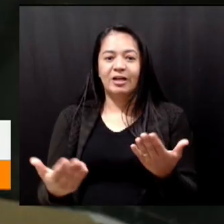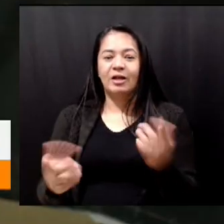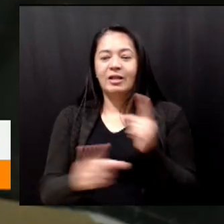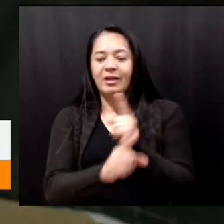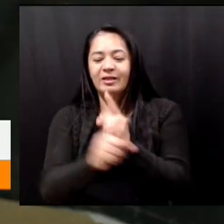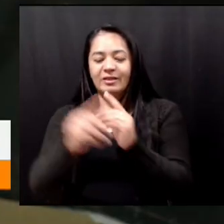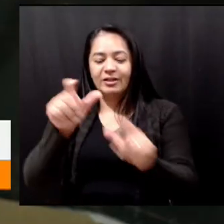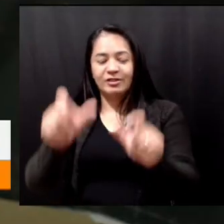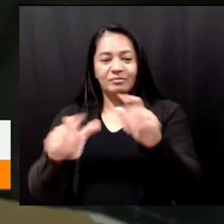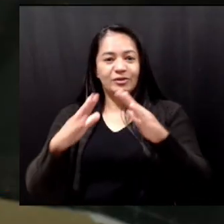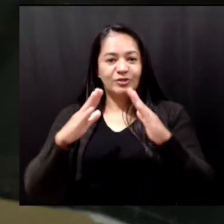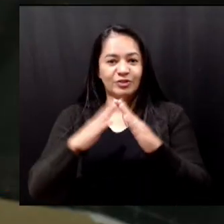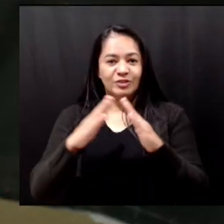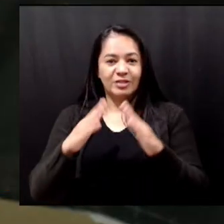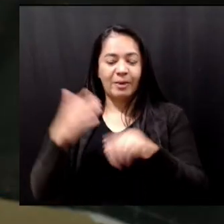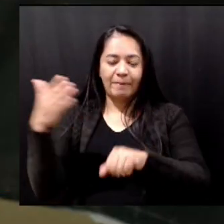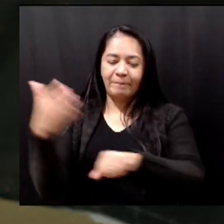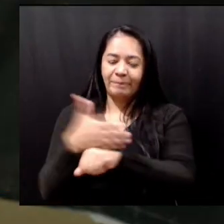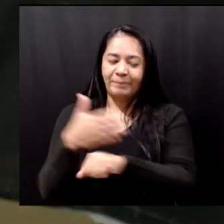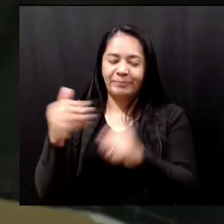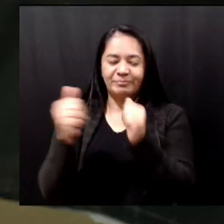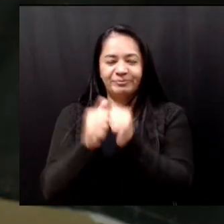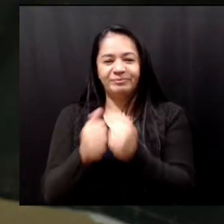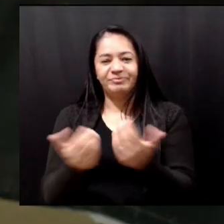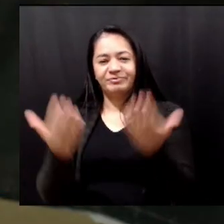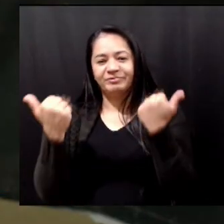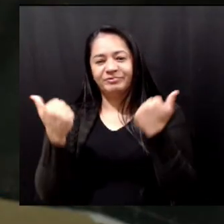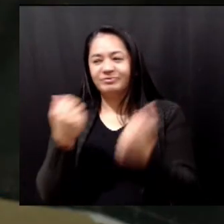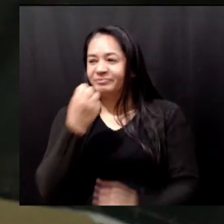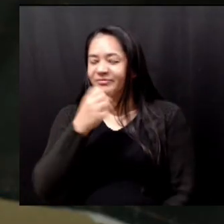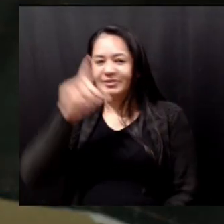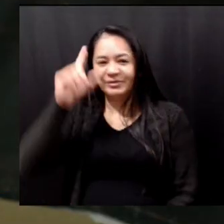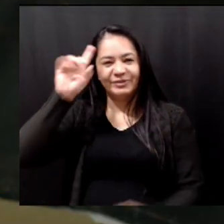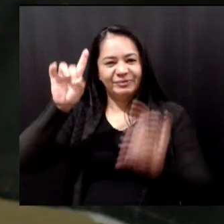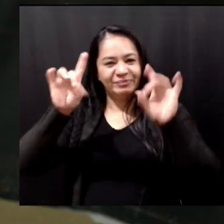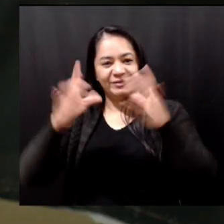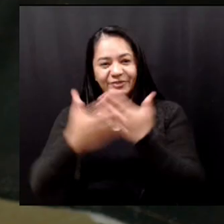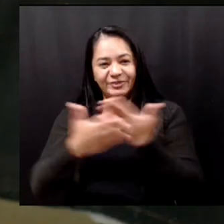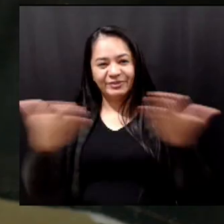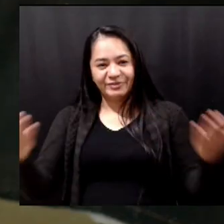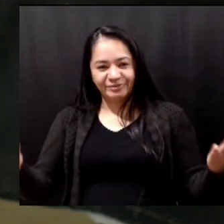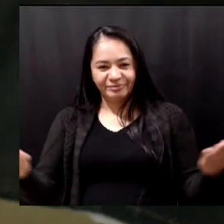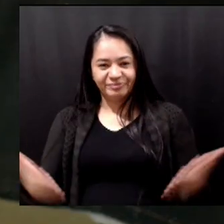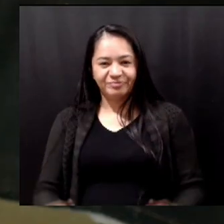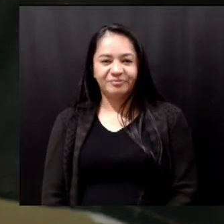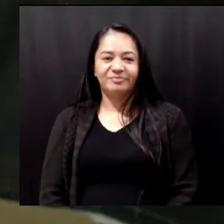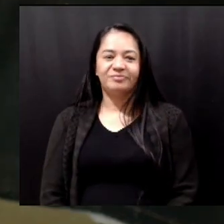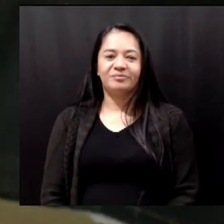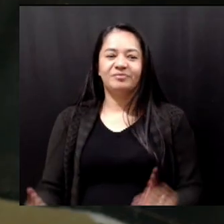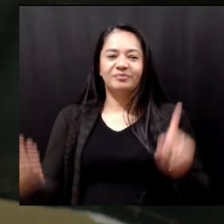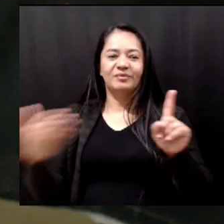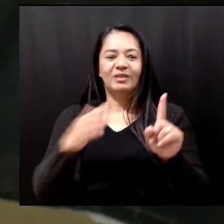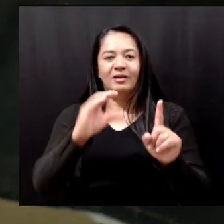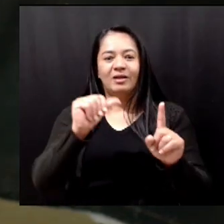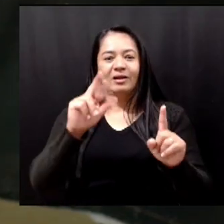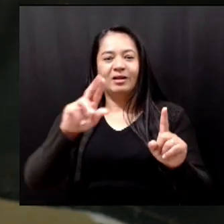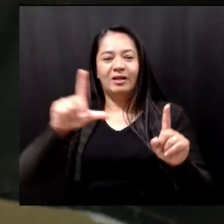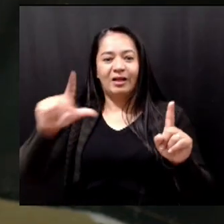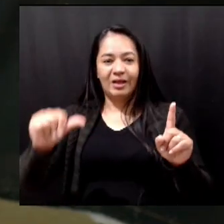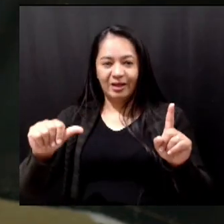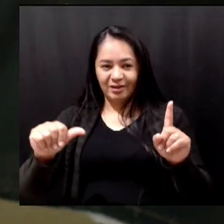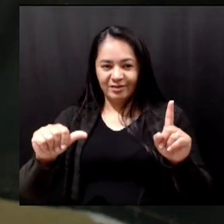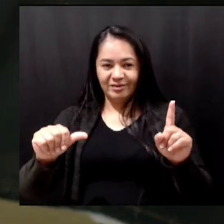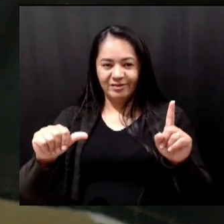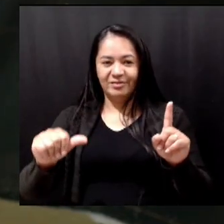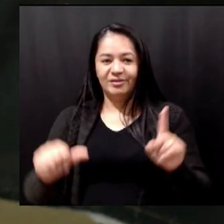pessoal tá participando com a gente, então vamos dar aquele bom dia especial para você que tá aí do outro lado. Olha só, a Carla do Jardim Chapadão,